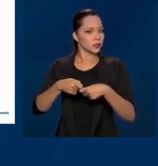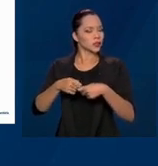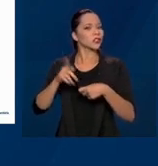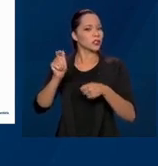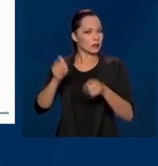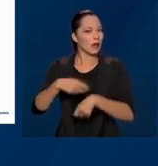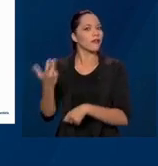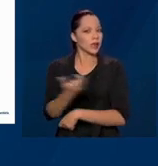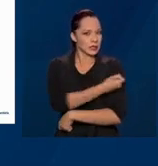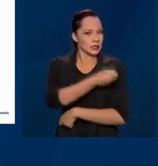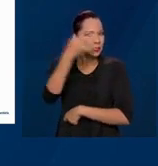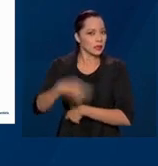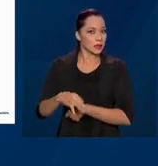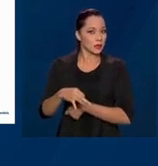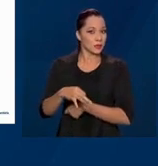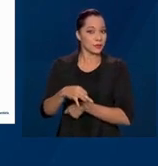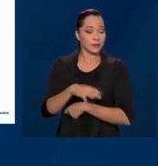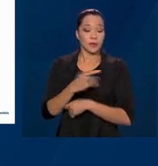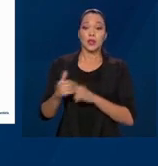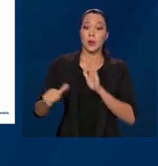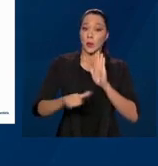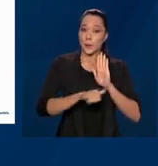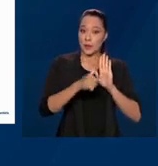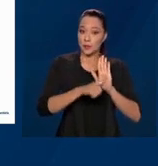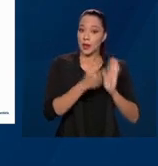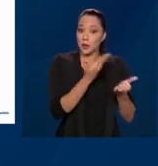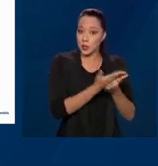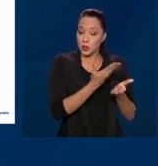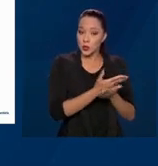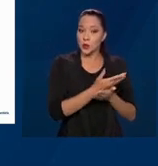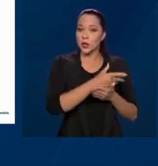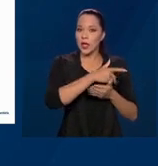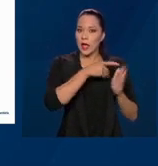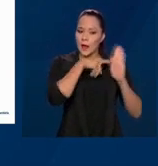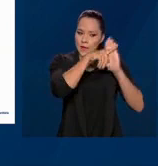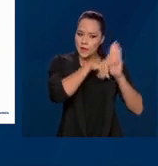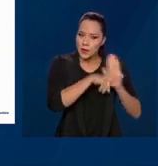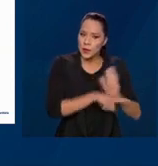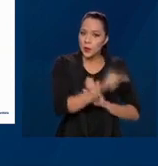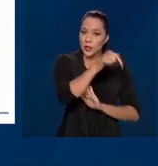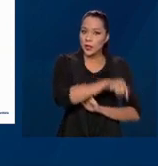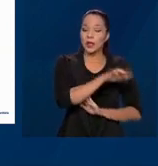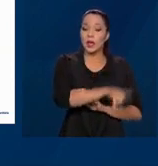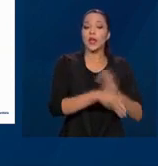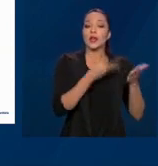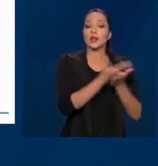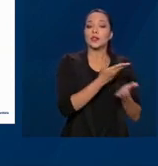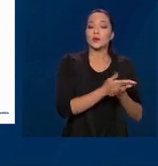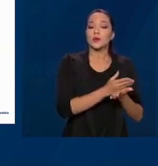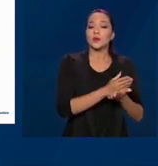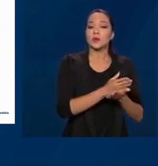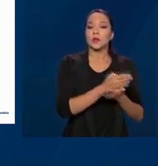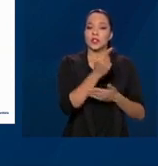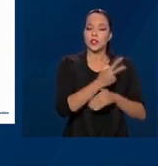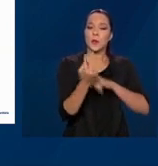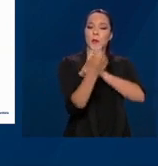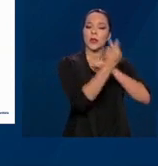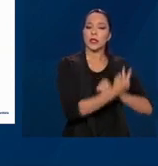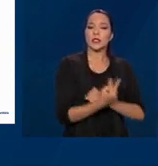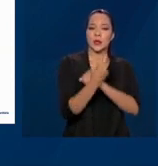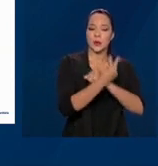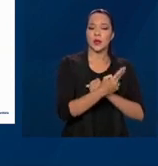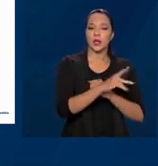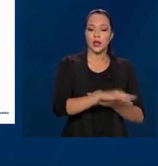vacina. Então, o primeiro estudo que a gente avaliou aqui na agência foi o que a gente chama de estudo de imunogenicidade. Estudo